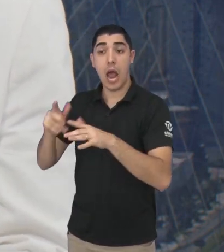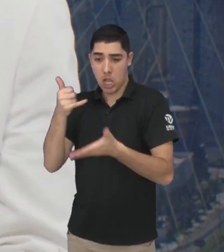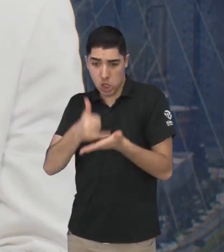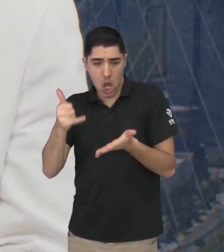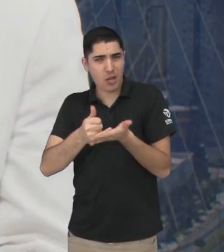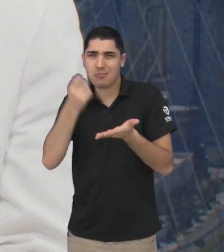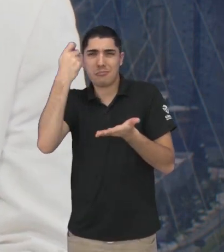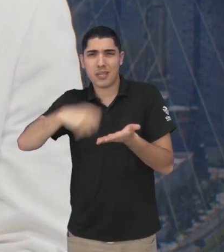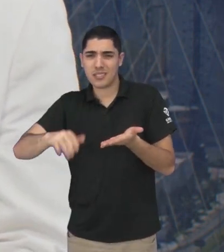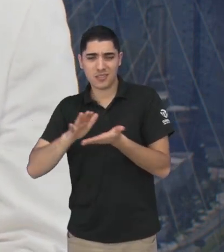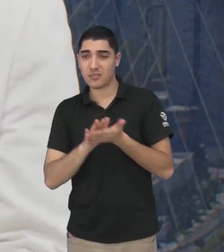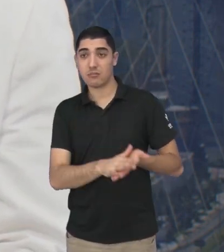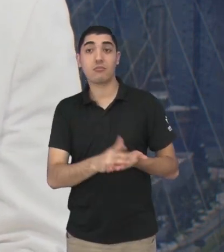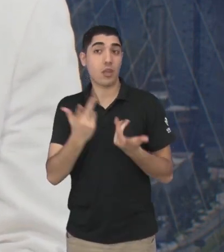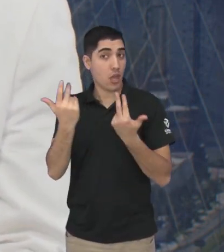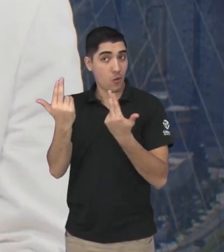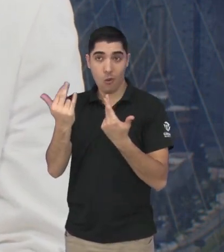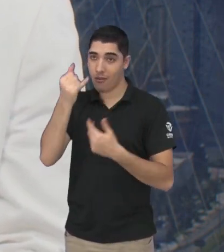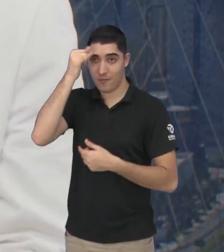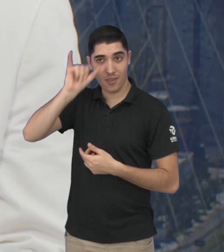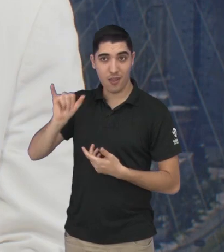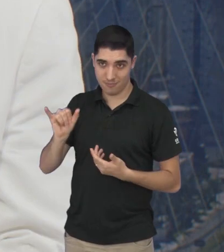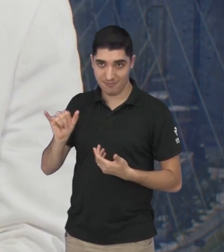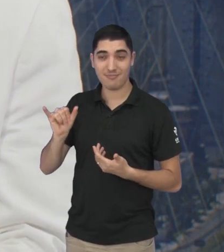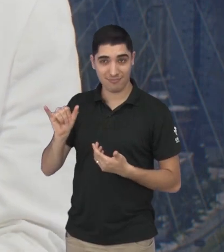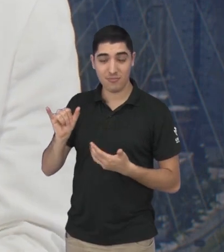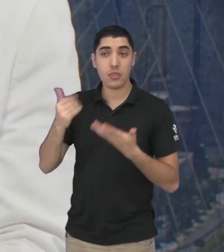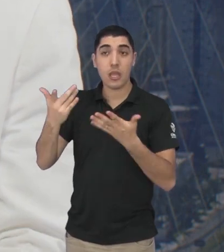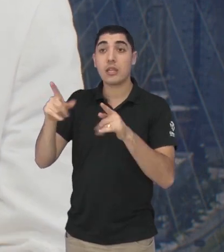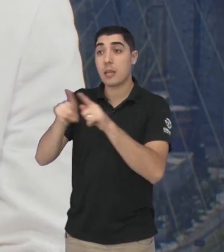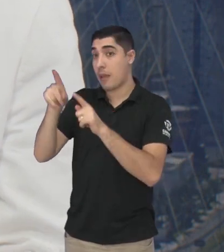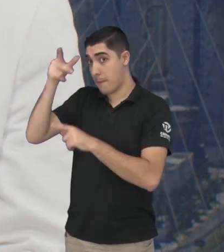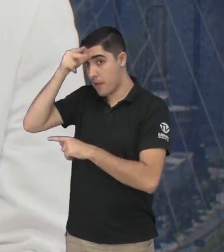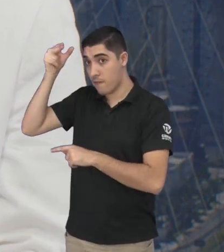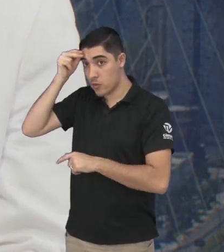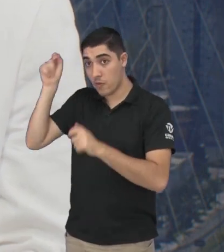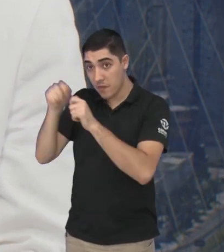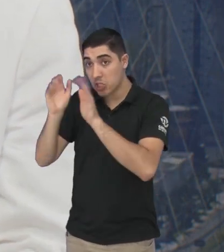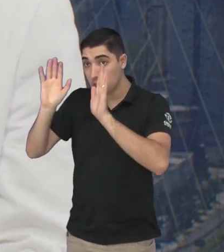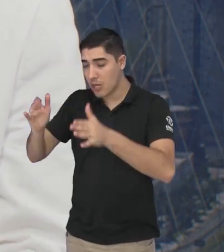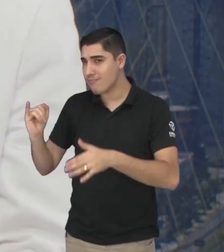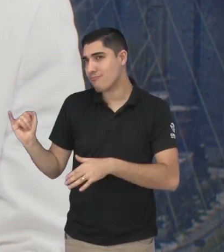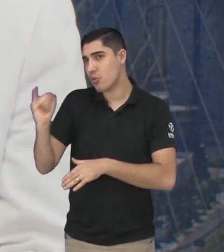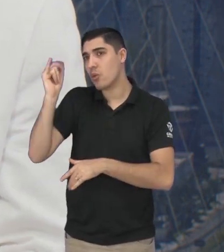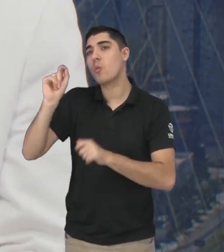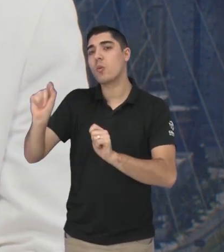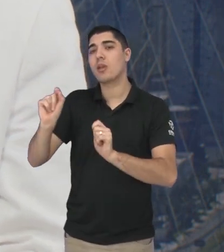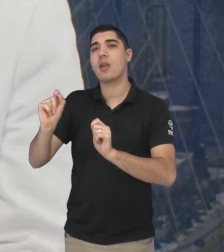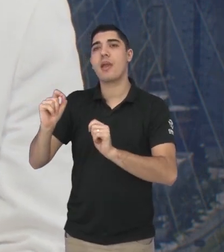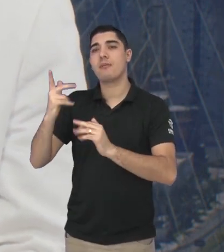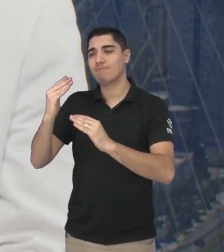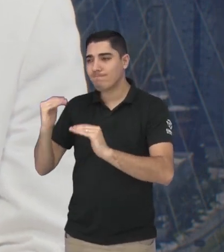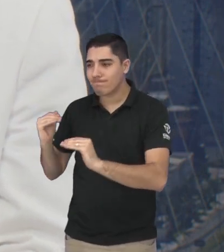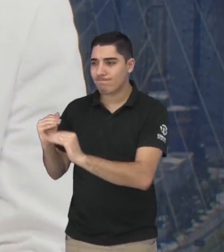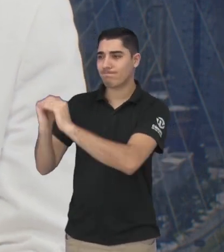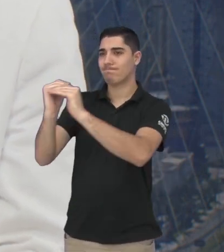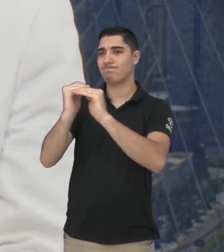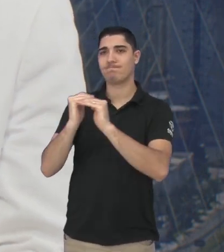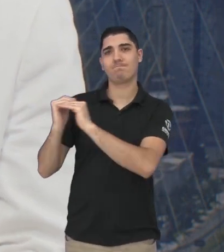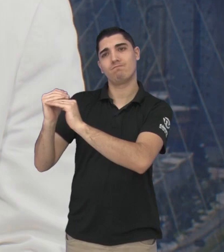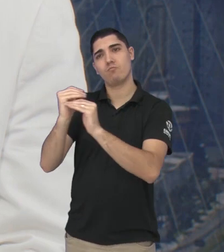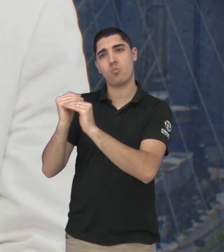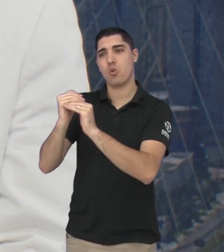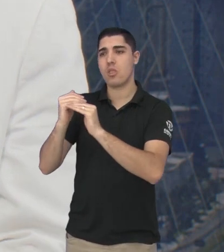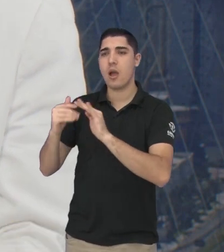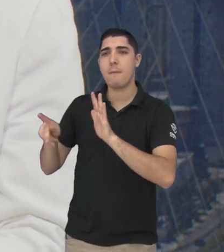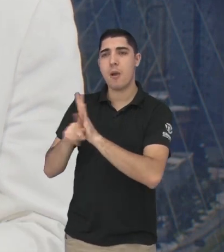droga. Então, isso é uma forma de prevenção. Outra questão muito importante que a prefeitura fez foi trazer o Coalizão, né, trabalhar no